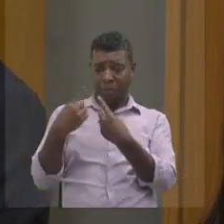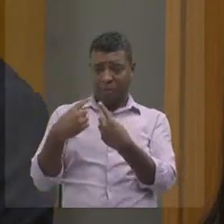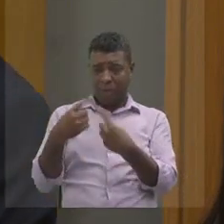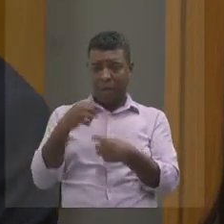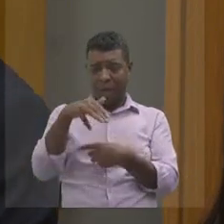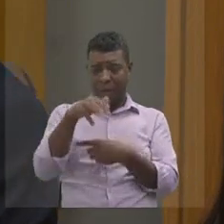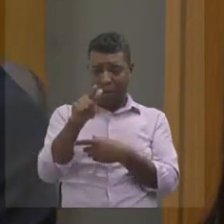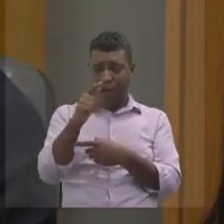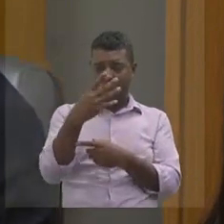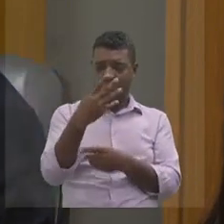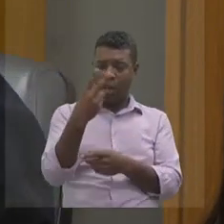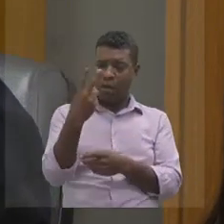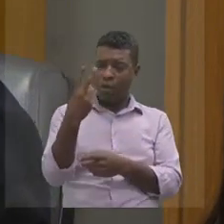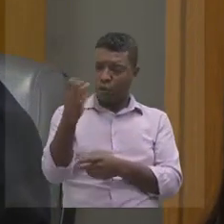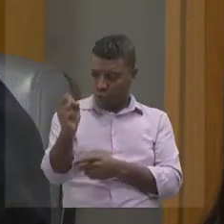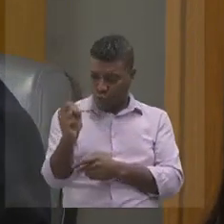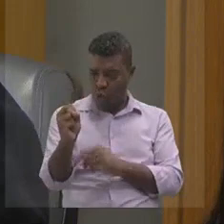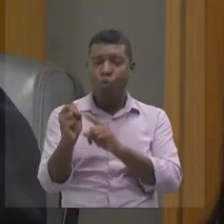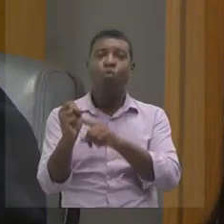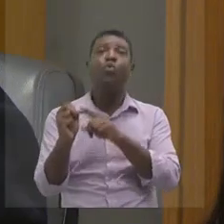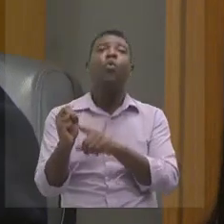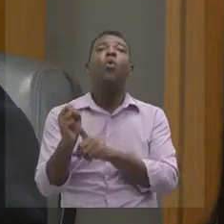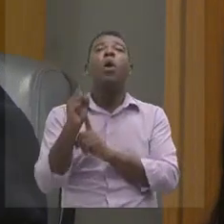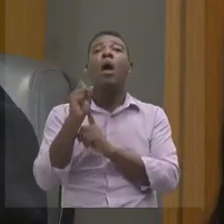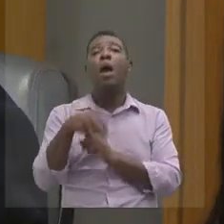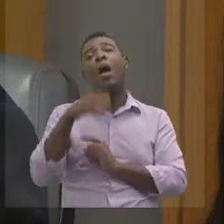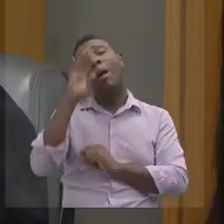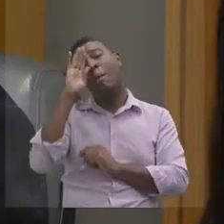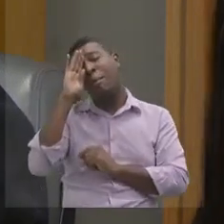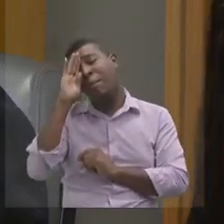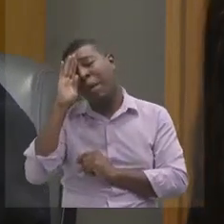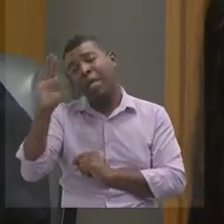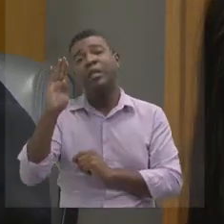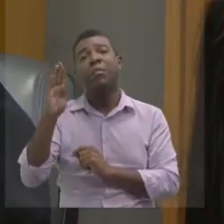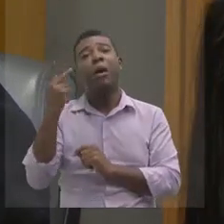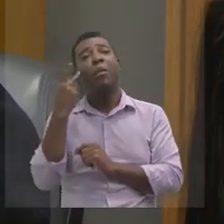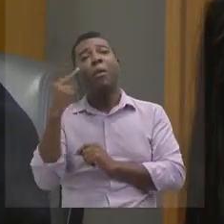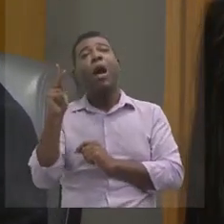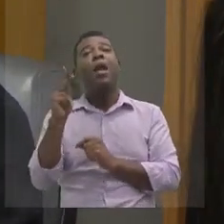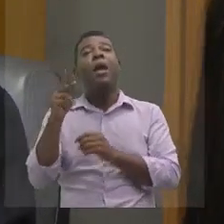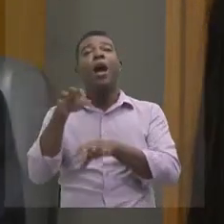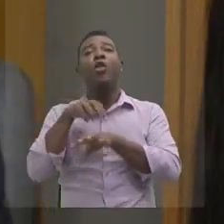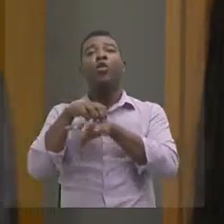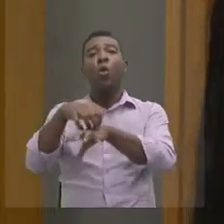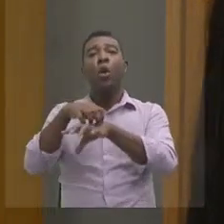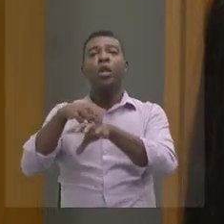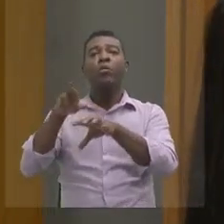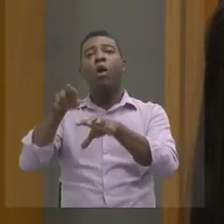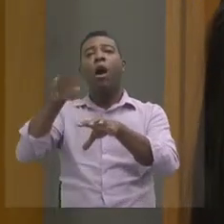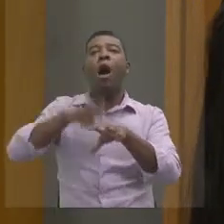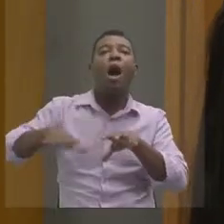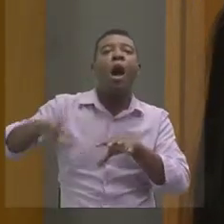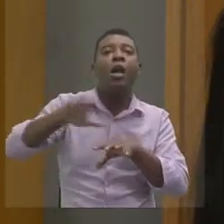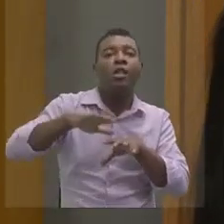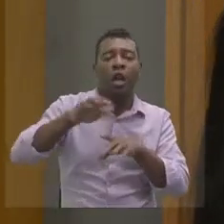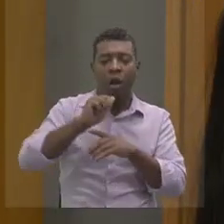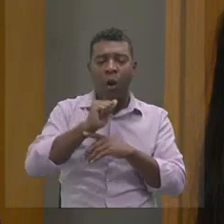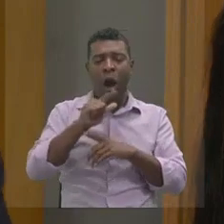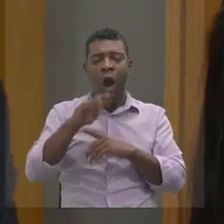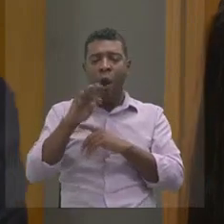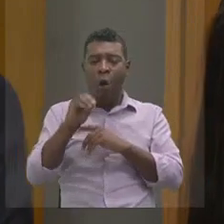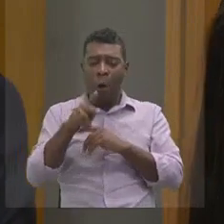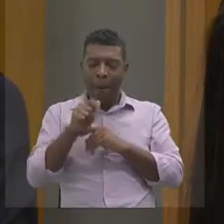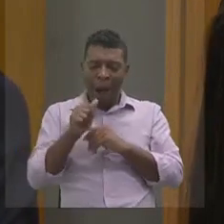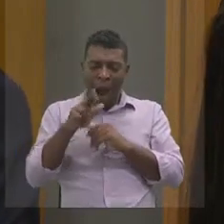428 é o principal portal para o turismo de toda a região do alto Paranaíba do Triângulo